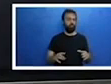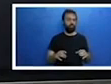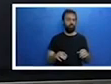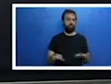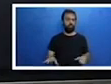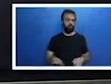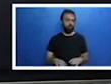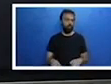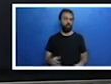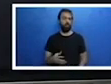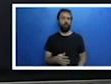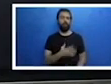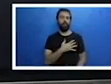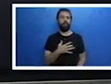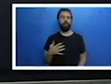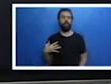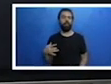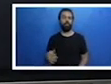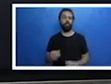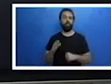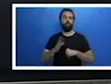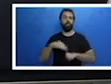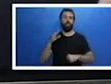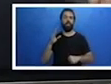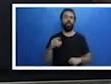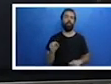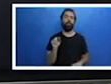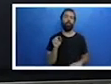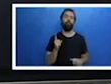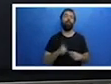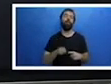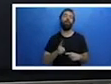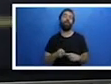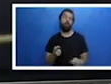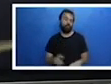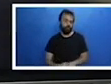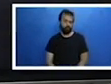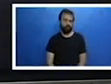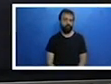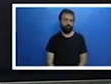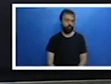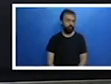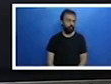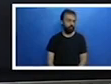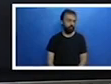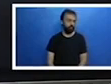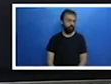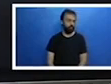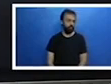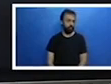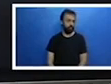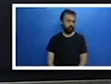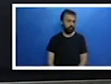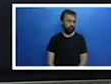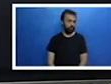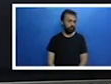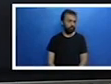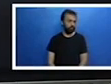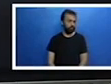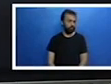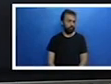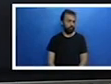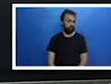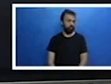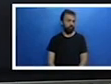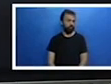Então, quais os benefícios que nós podemos adquirir, né, tanto corporalmente como mentalmente, durante a prática da ginástica? Então, aqui nós temos aqui uma ginasta fazendo